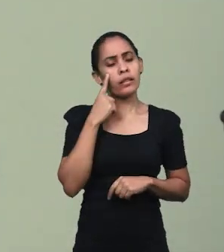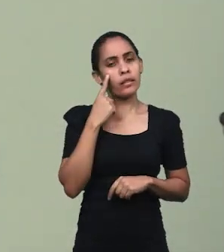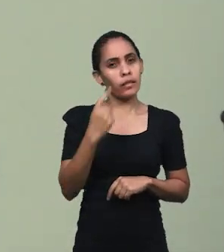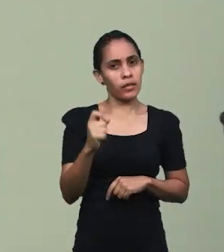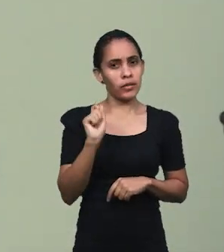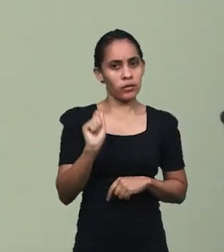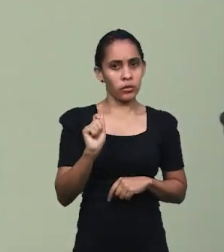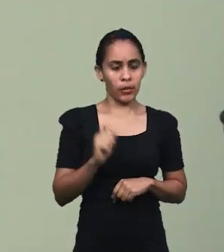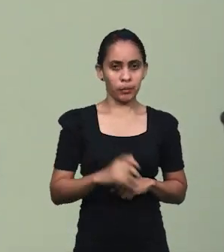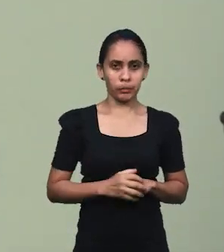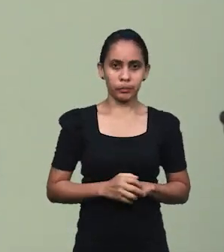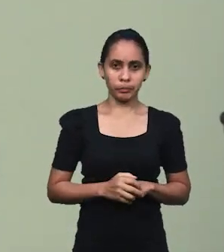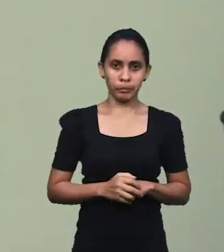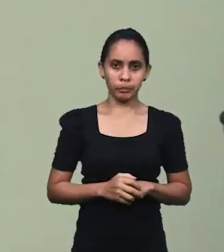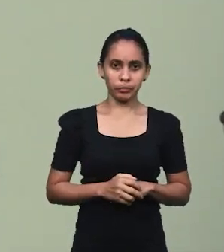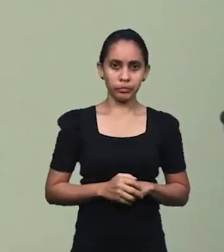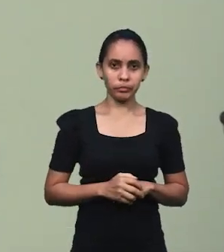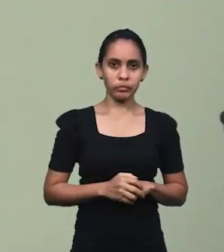E olha que interessante,